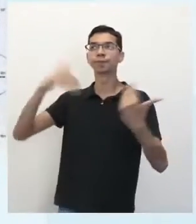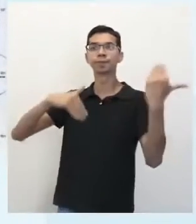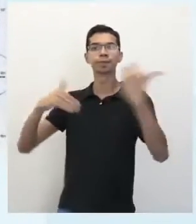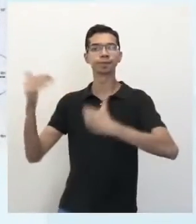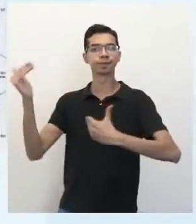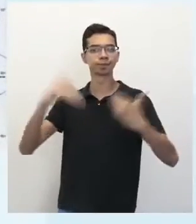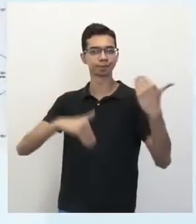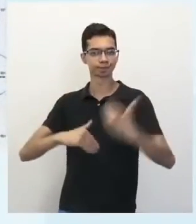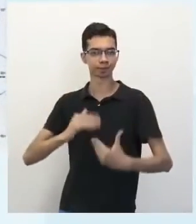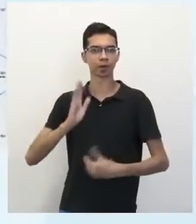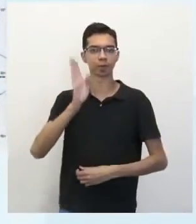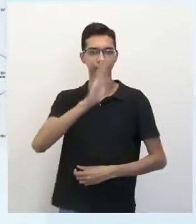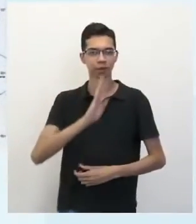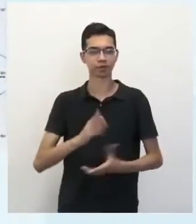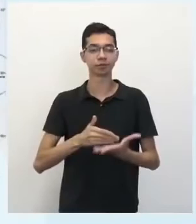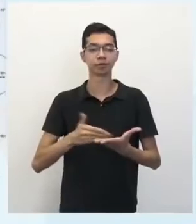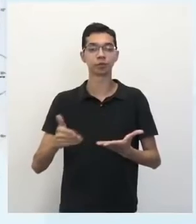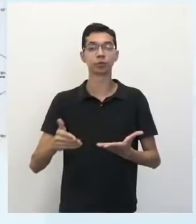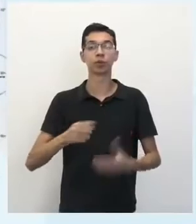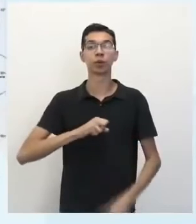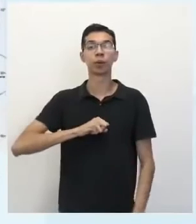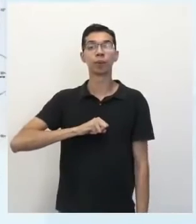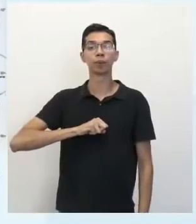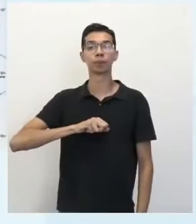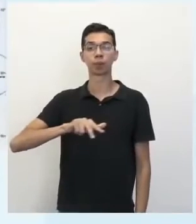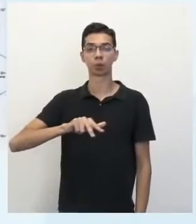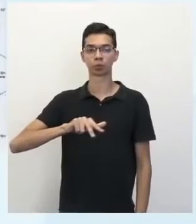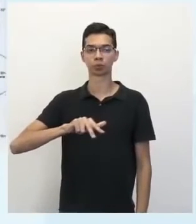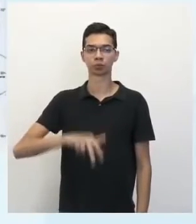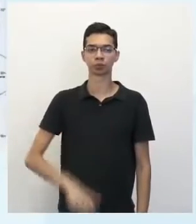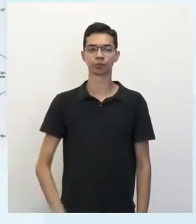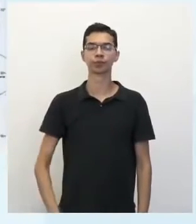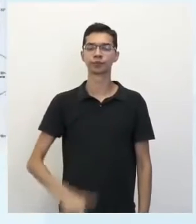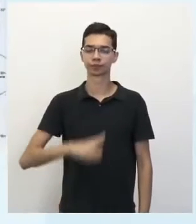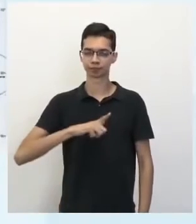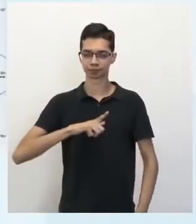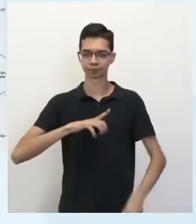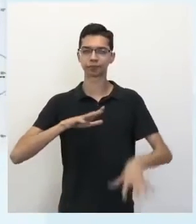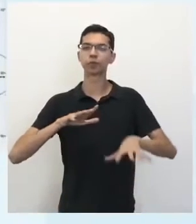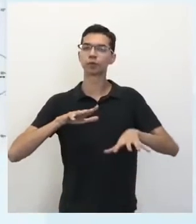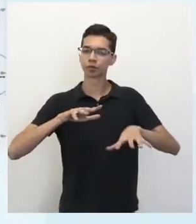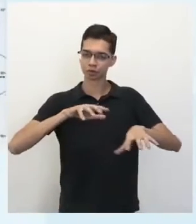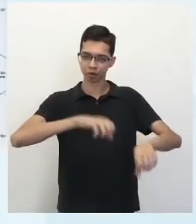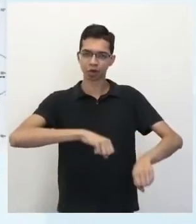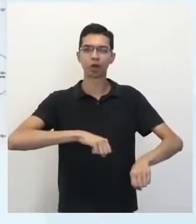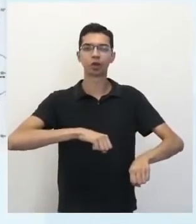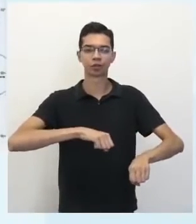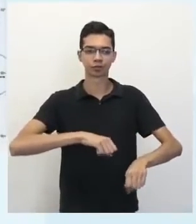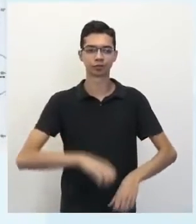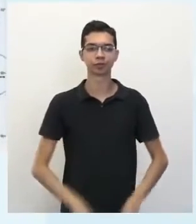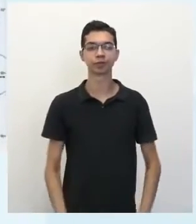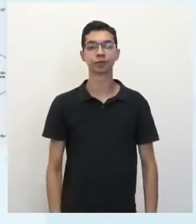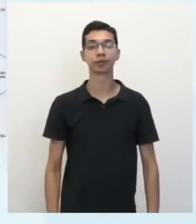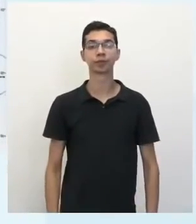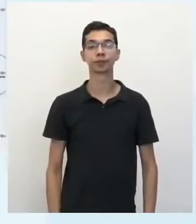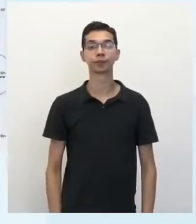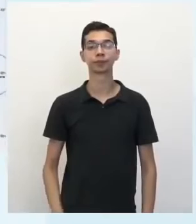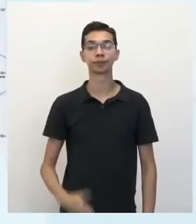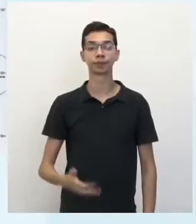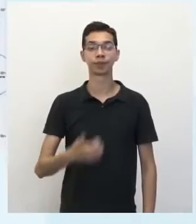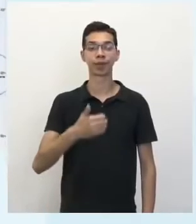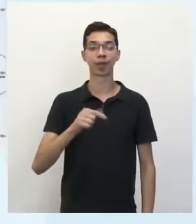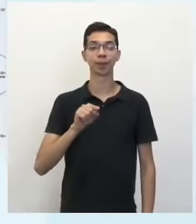pelos portugueses. Então a presença portuguesa de colonizadores a imigrantes. Então a imigração restrita de